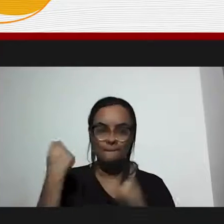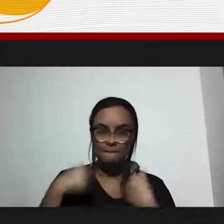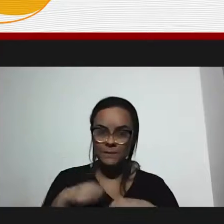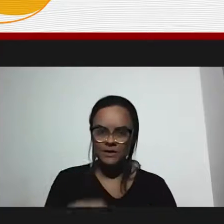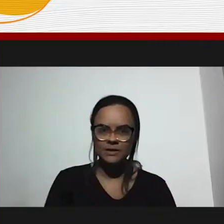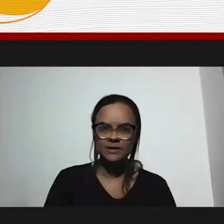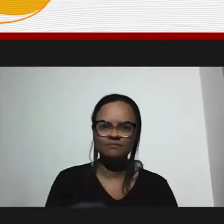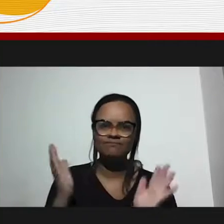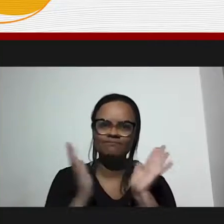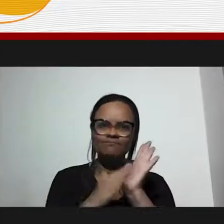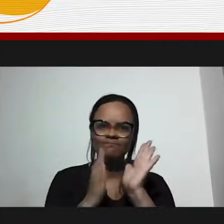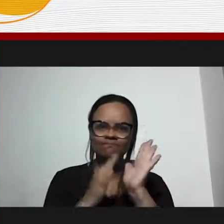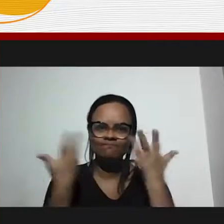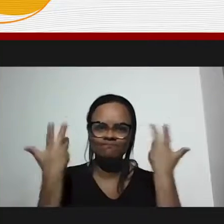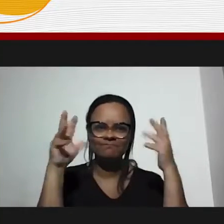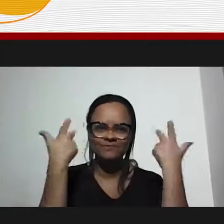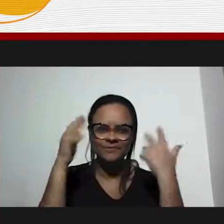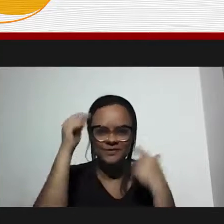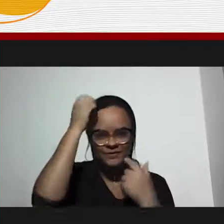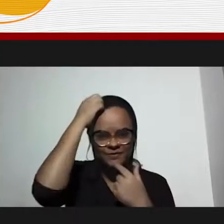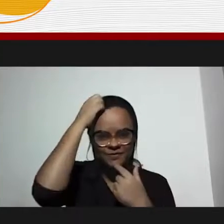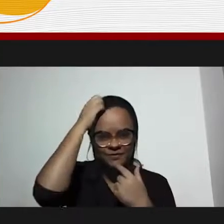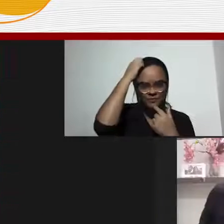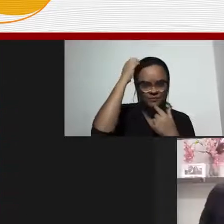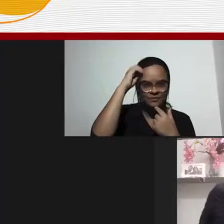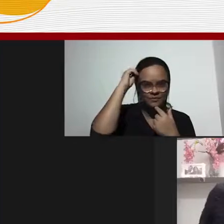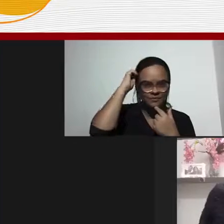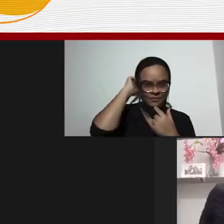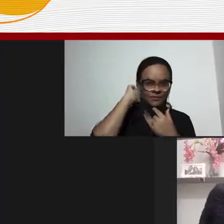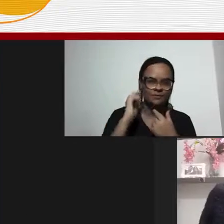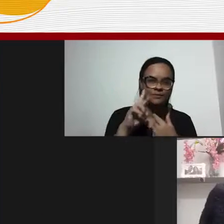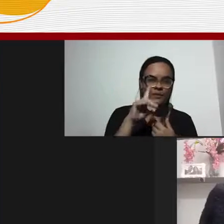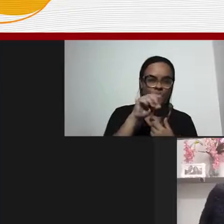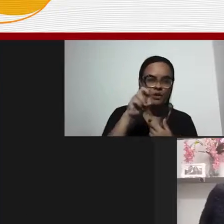É isso, Clodoaldo. Aí, Clodoaldo. André, deixa eu fazer uma pergunta aqui, o Clodoaldo, rapidinho.